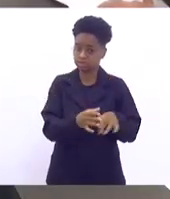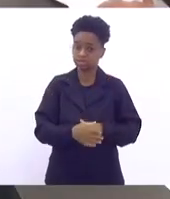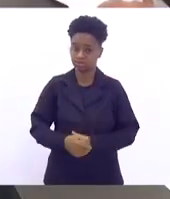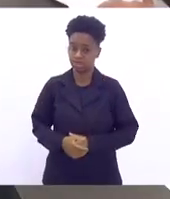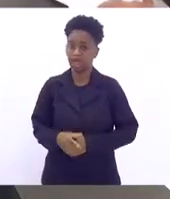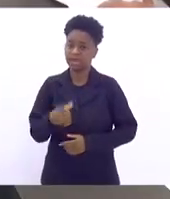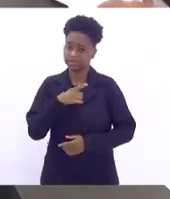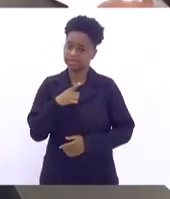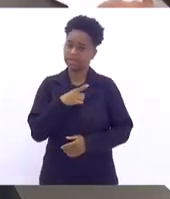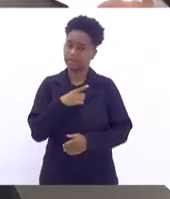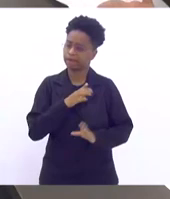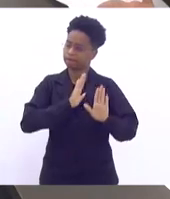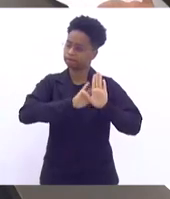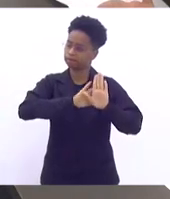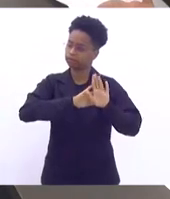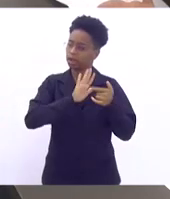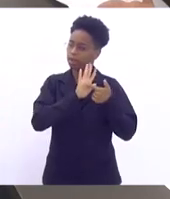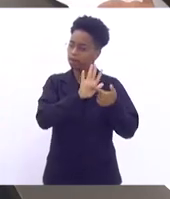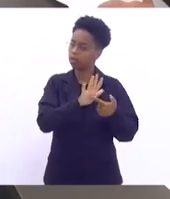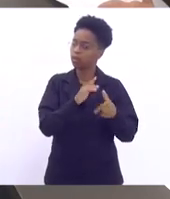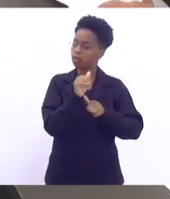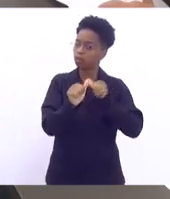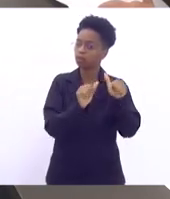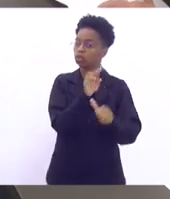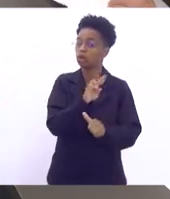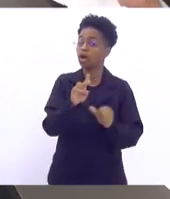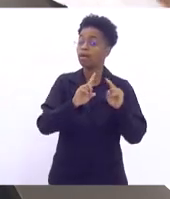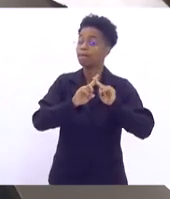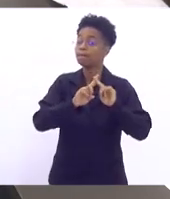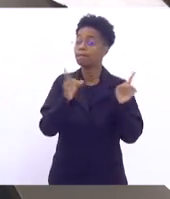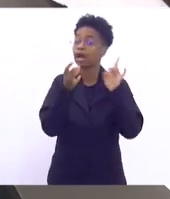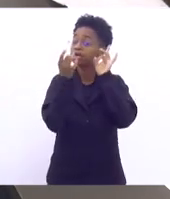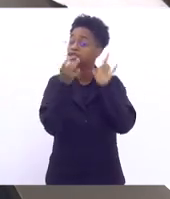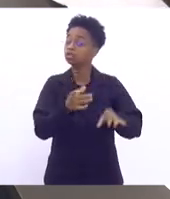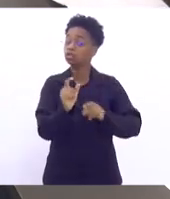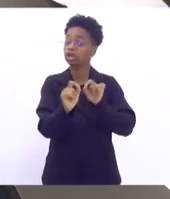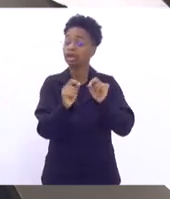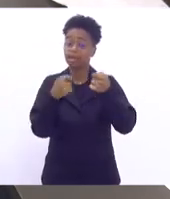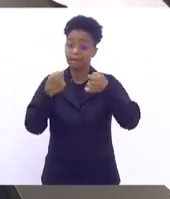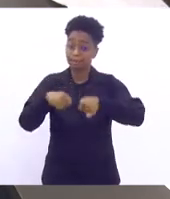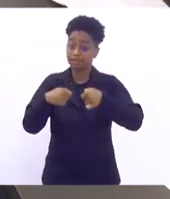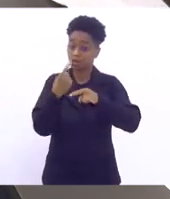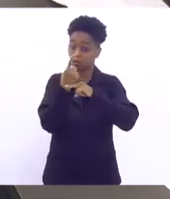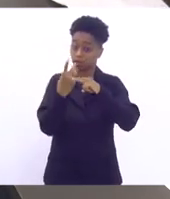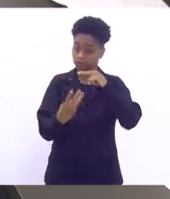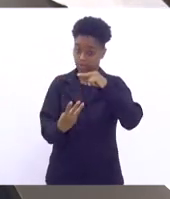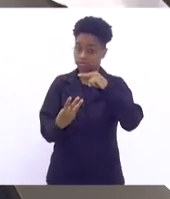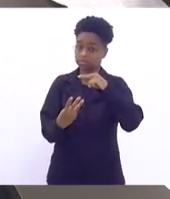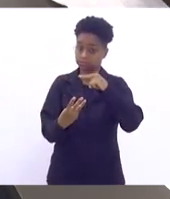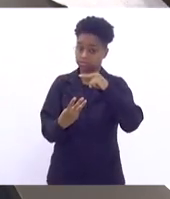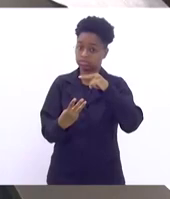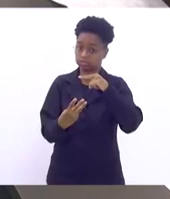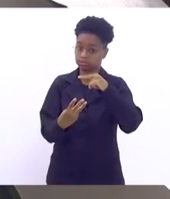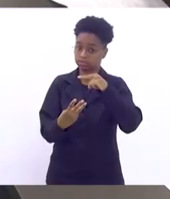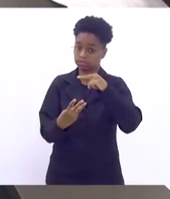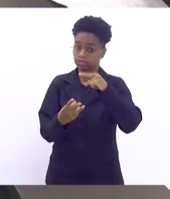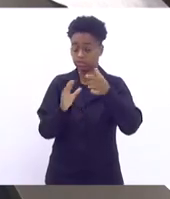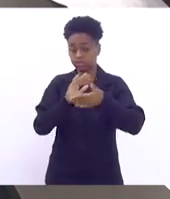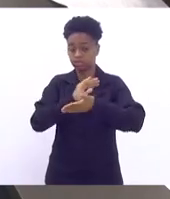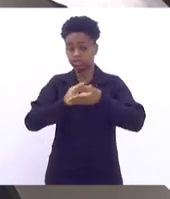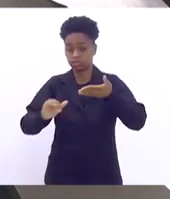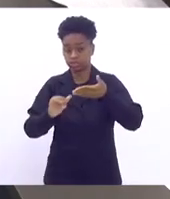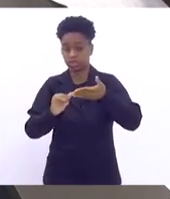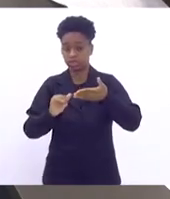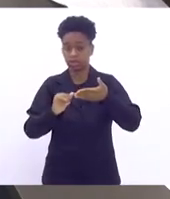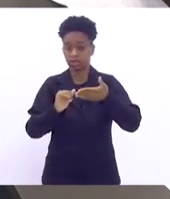na verdade ela muda o nome mas ela rejeita o a necessidade de um critério de um terço de Deputados no